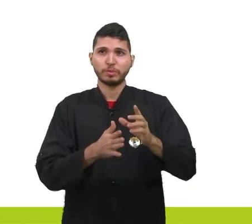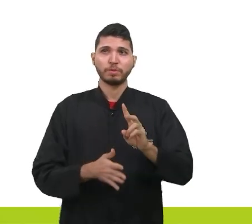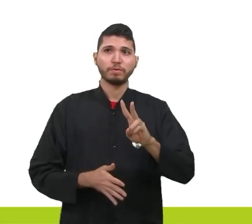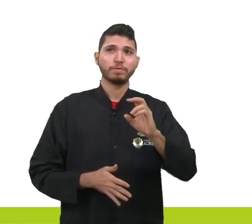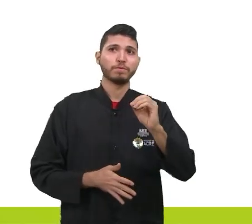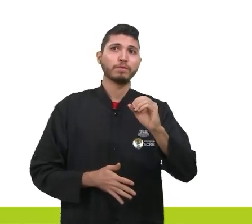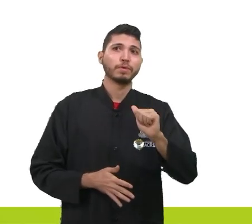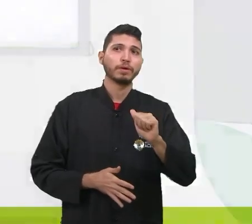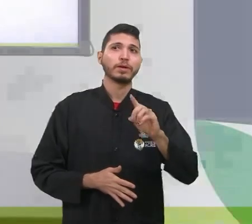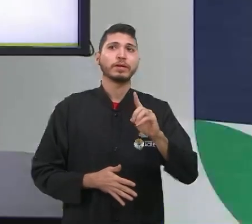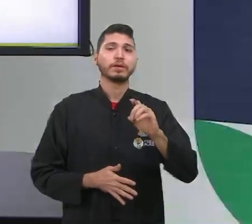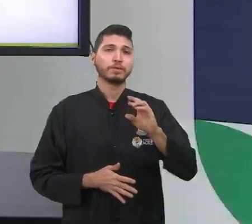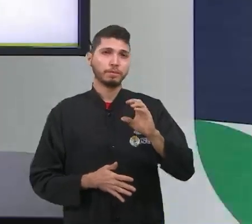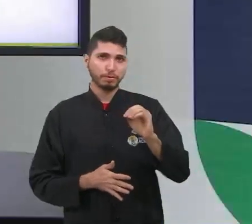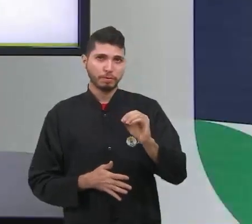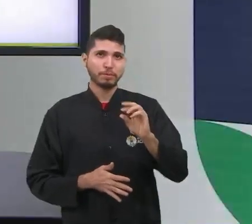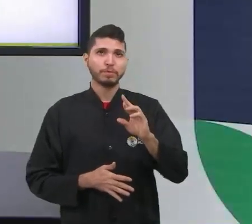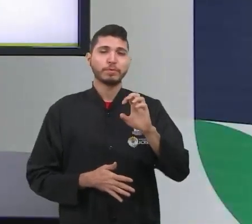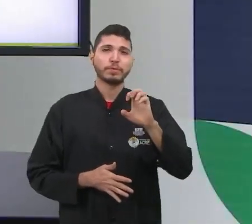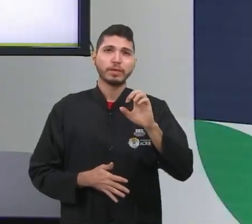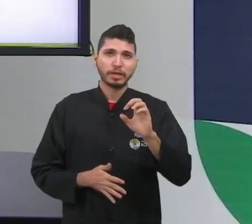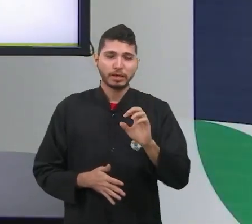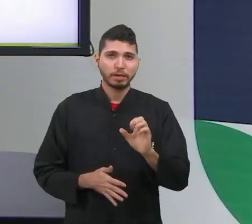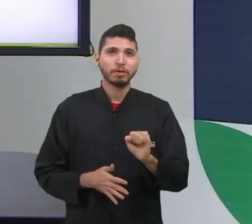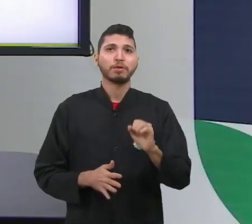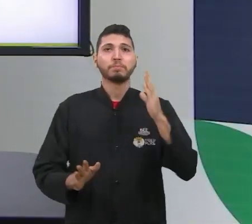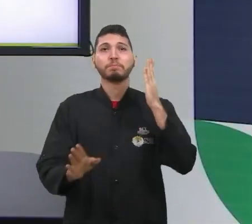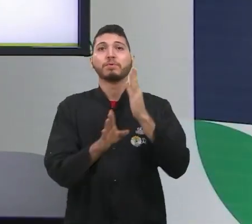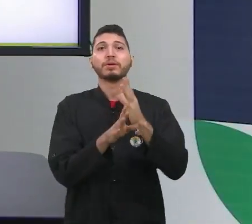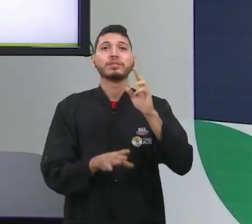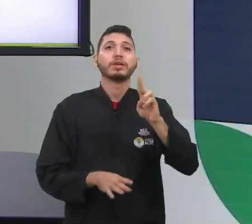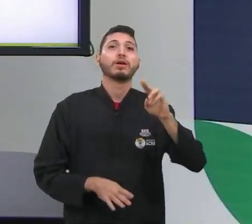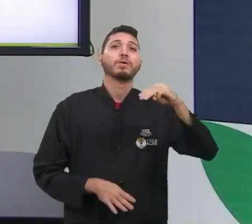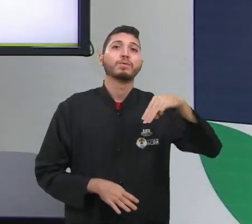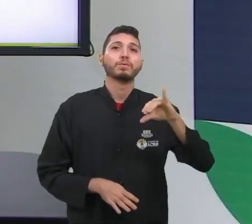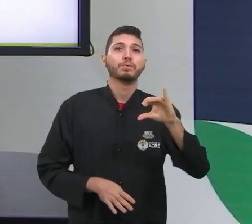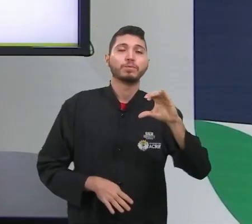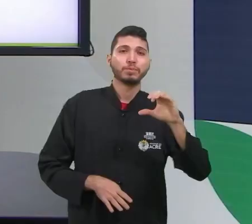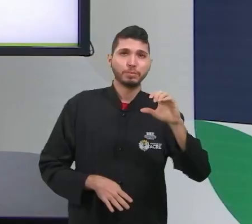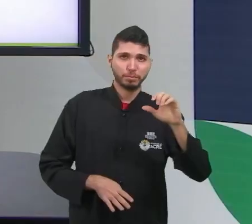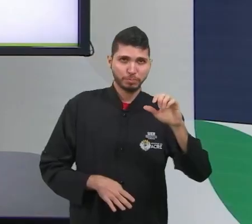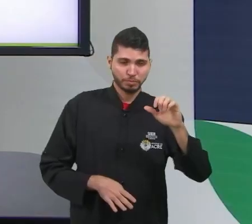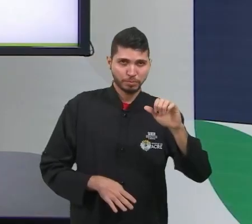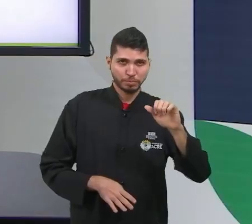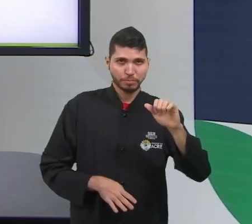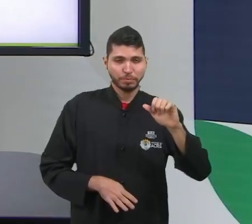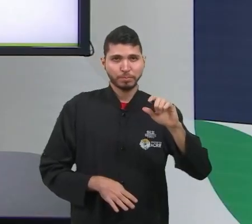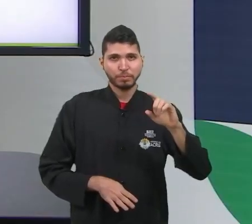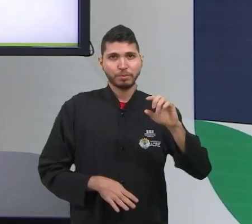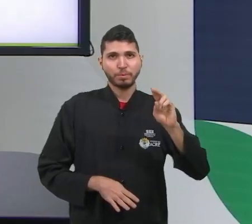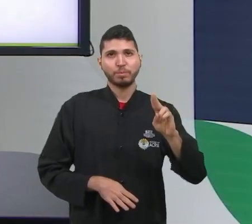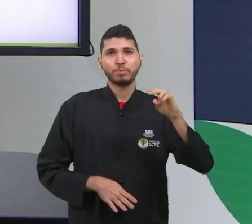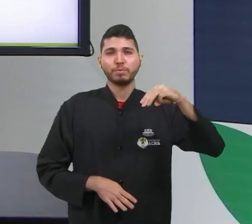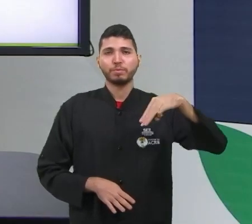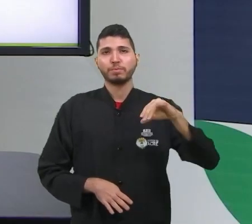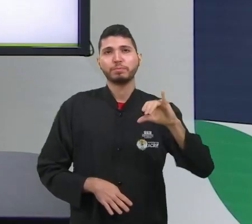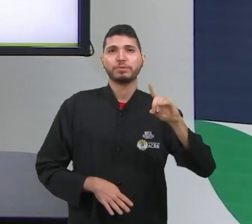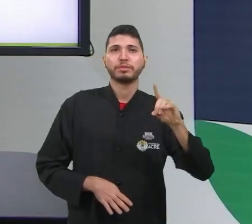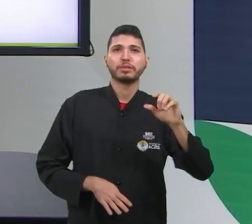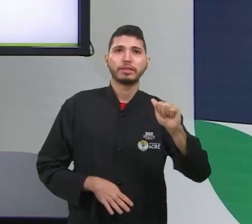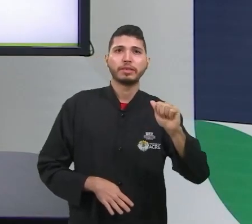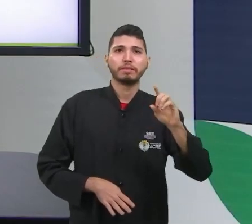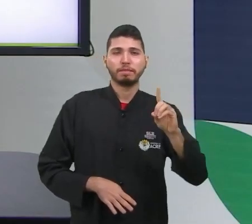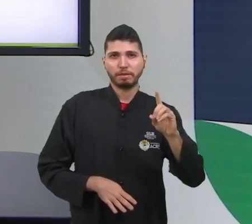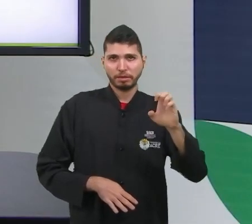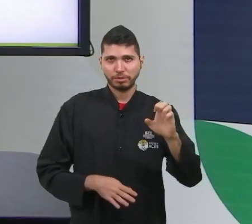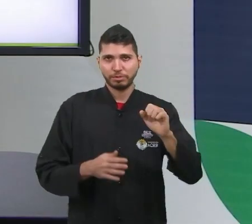que tem na Amazônia, que é transportada para a região sudeste e responsável aí pelas chuvas,